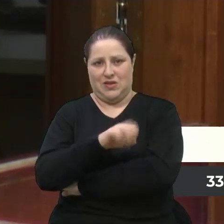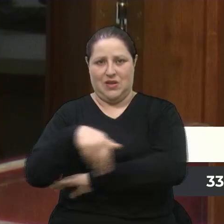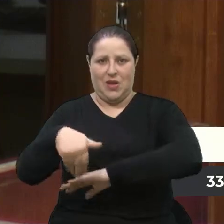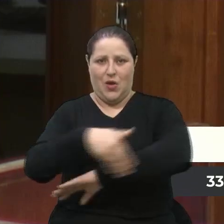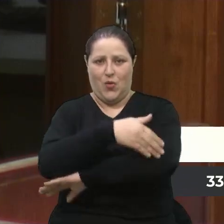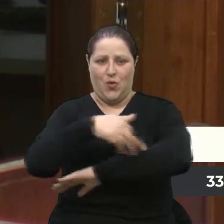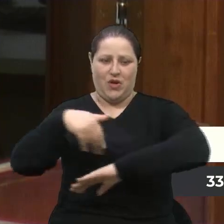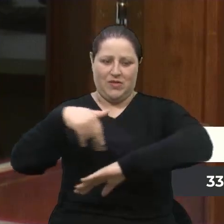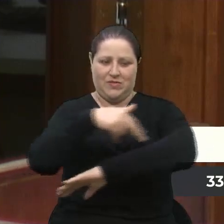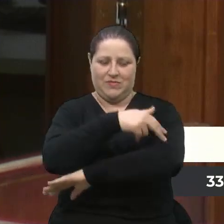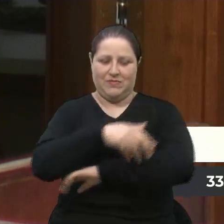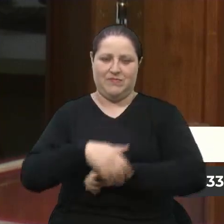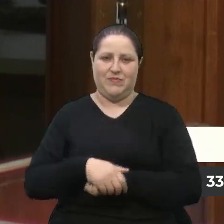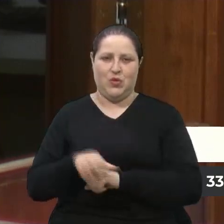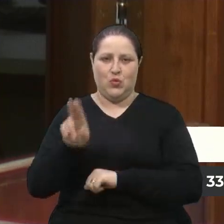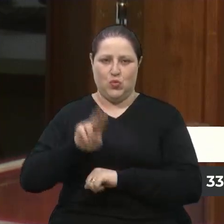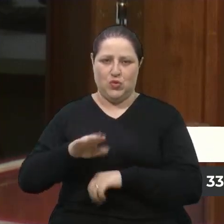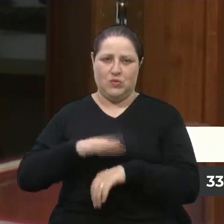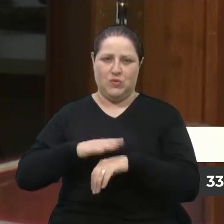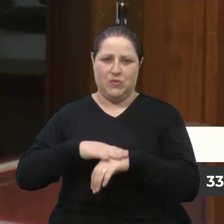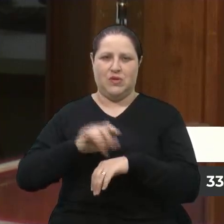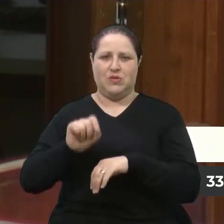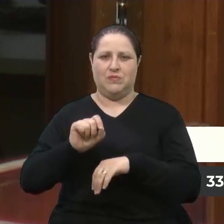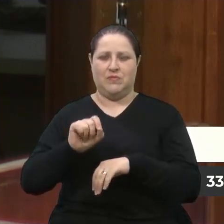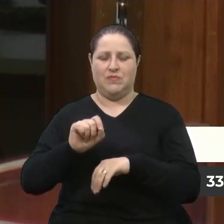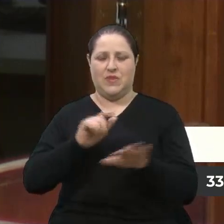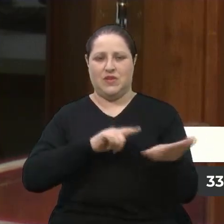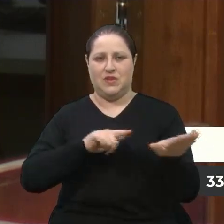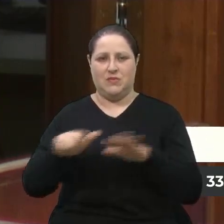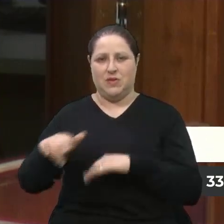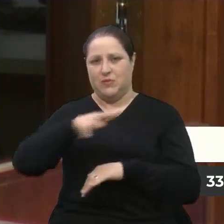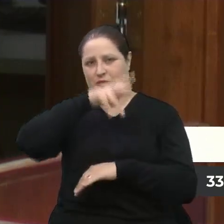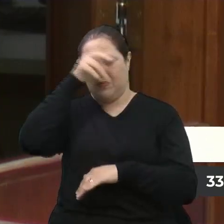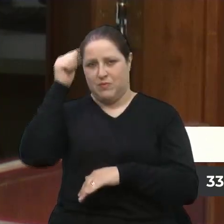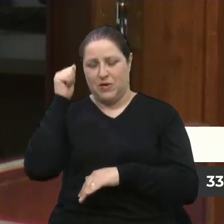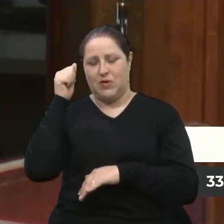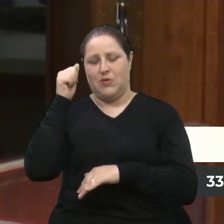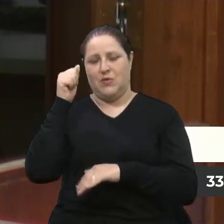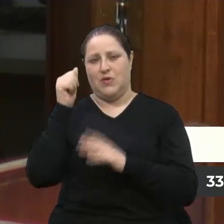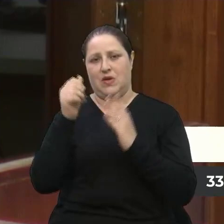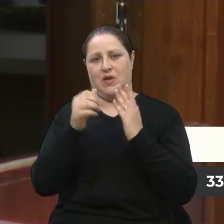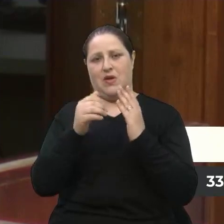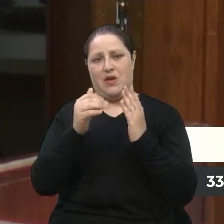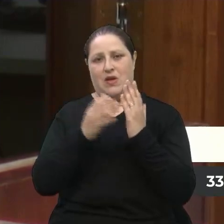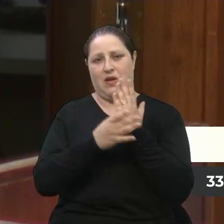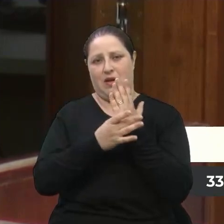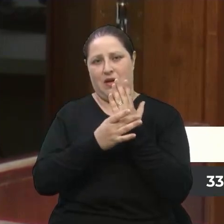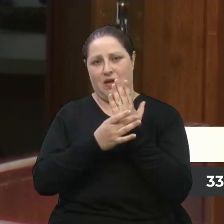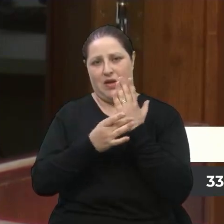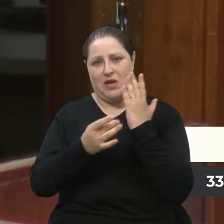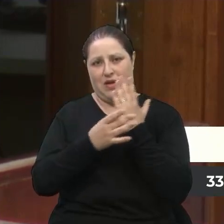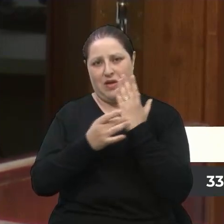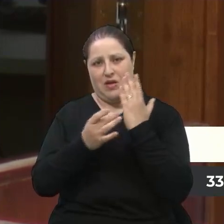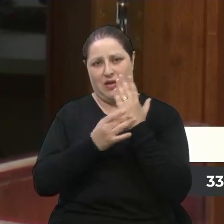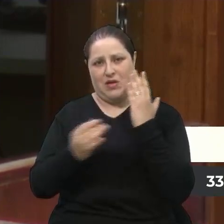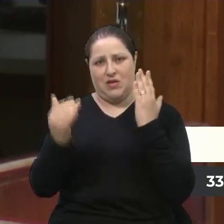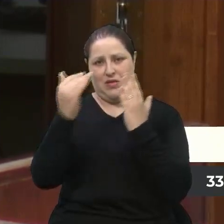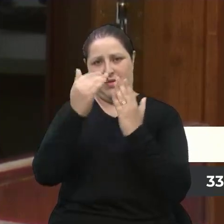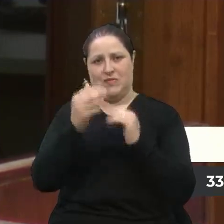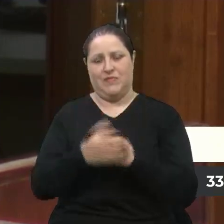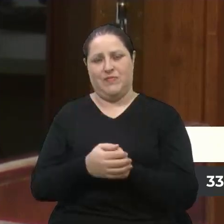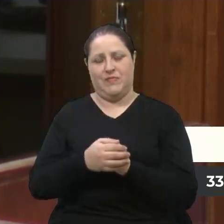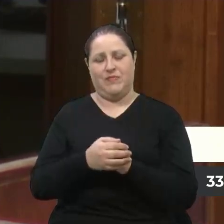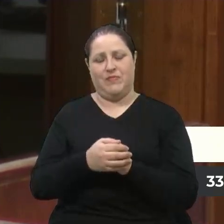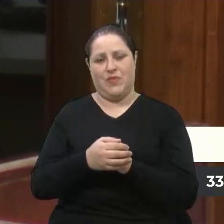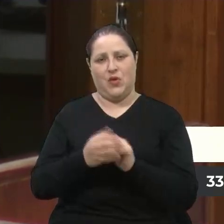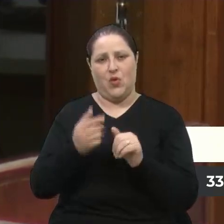para falar da Semana Municipal das Altas Habilidades, que começou ontem em Caxias. Essa é a segunda vez que nós celebramos a